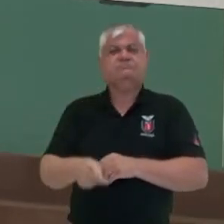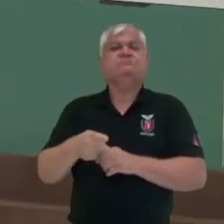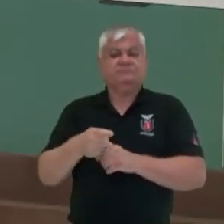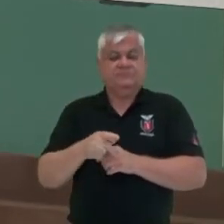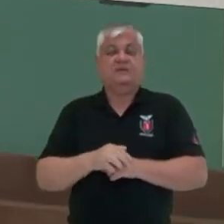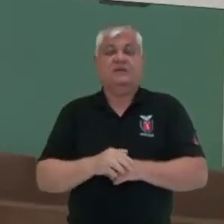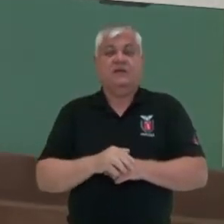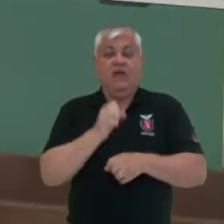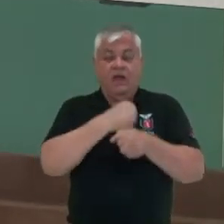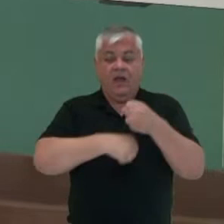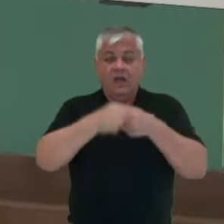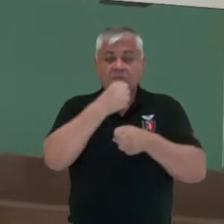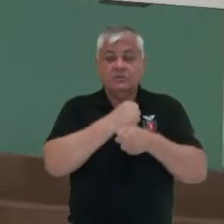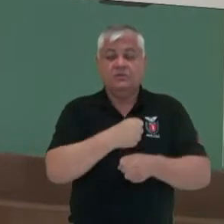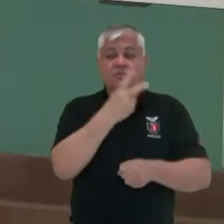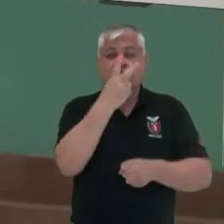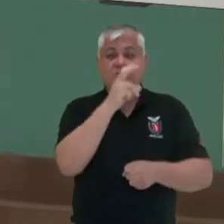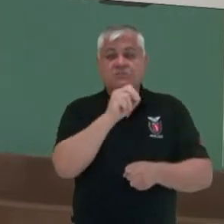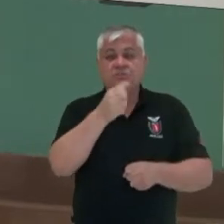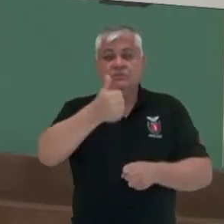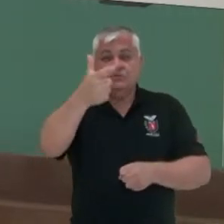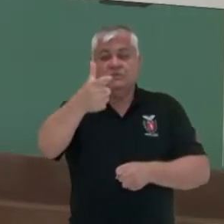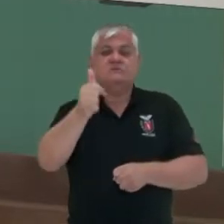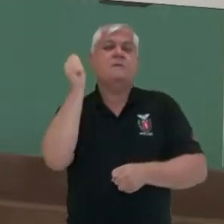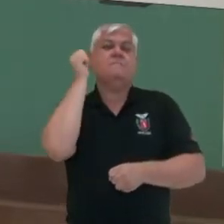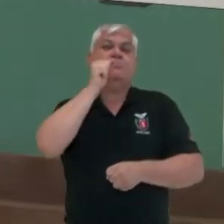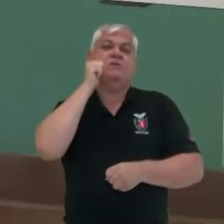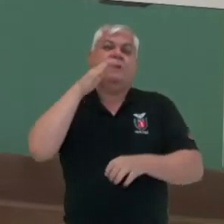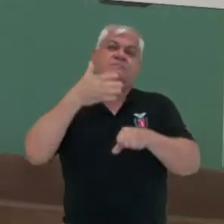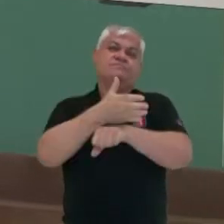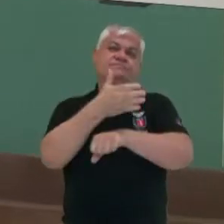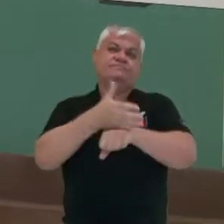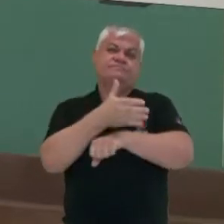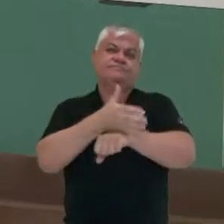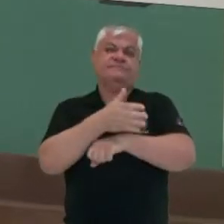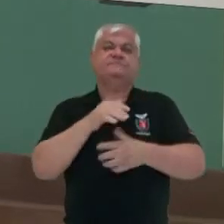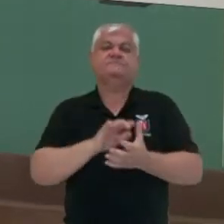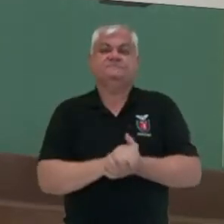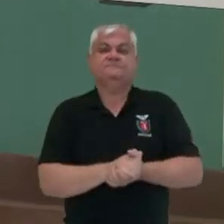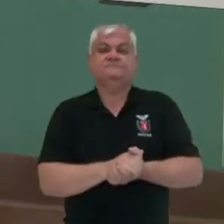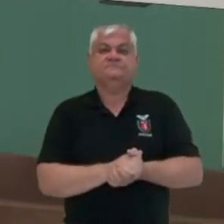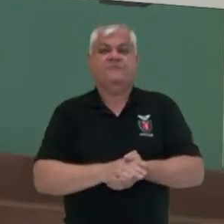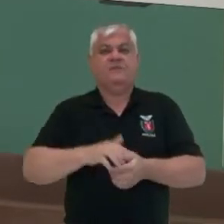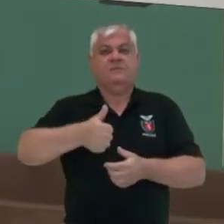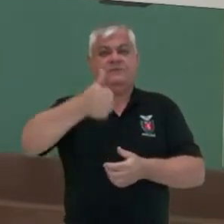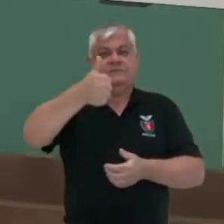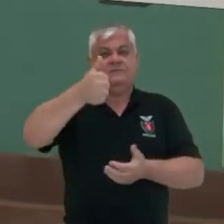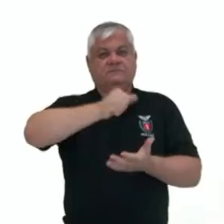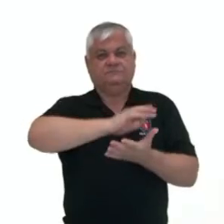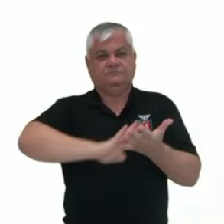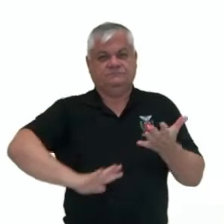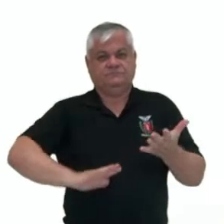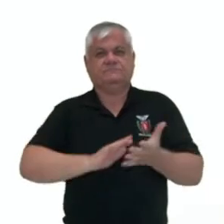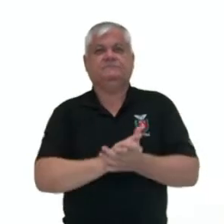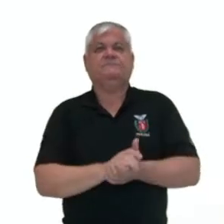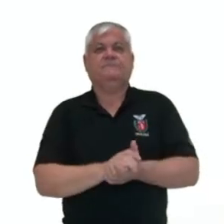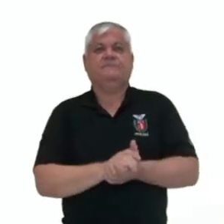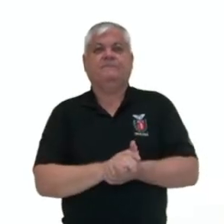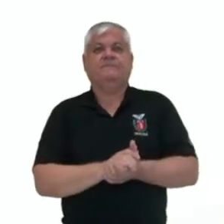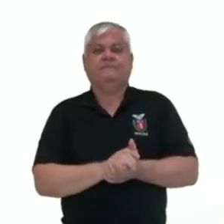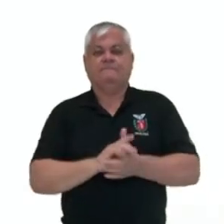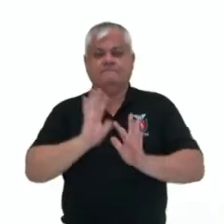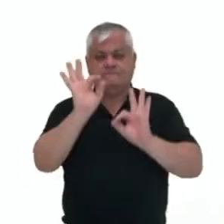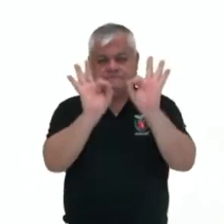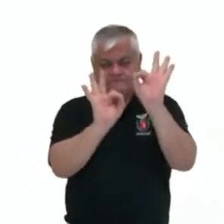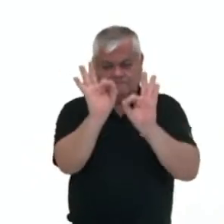em 2012 as mulheres estrearam na modalidade. E a gente chega no nosso primeiro exercício. Elabore